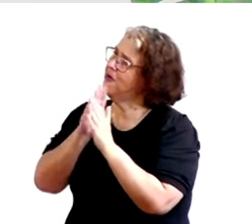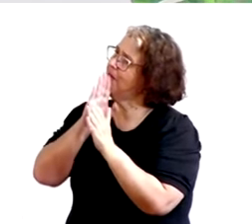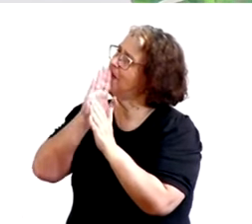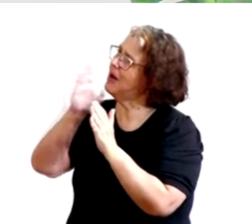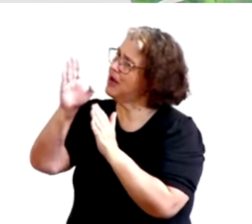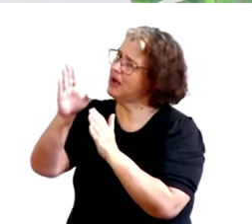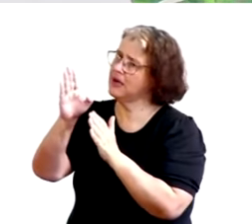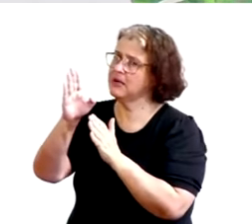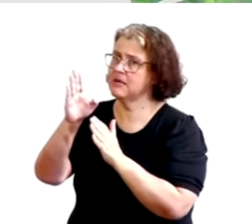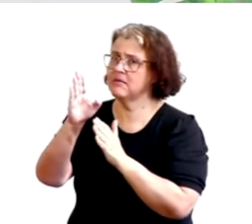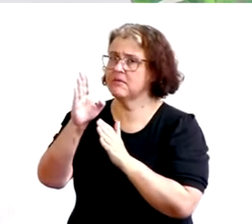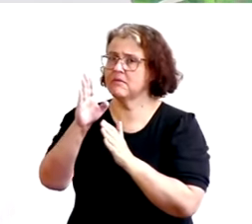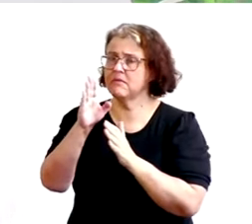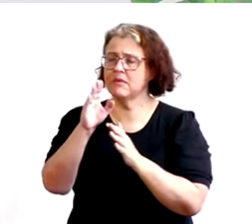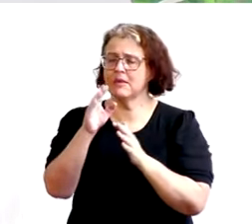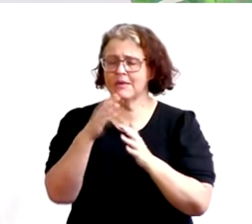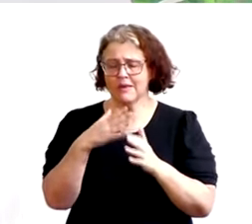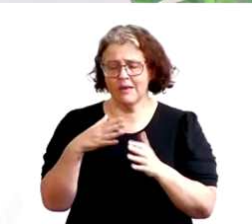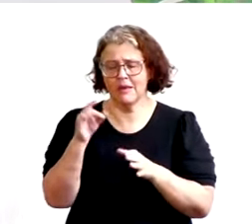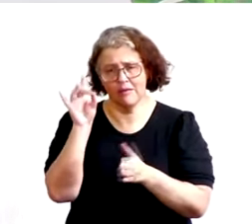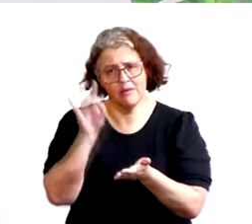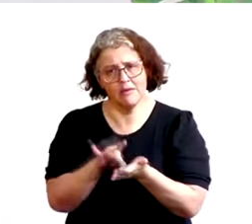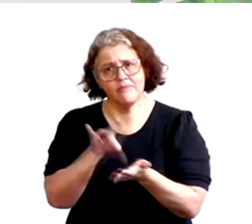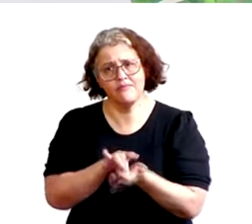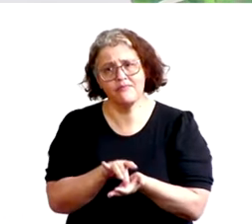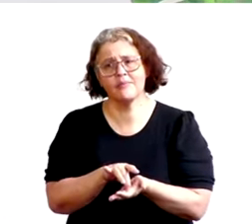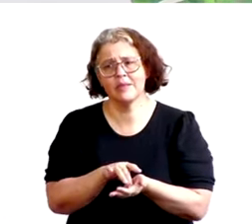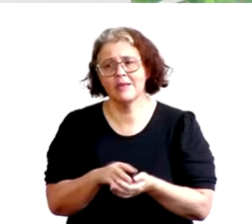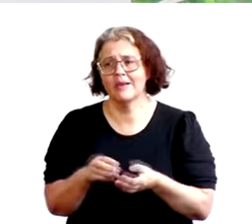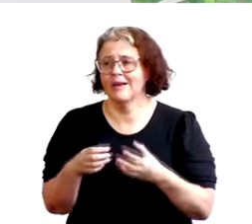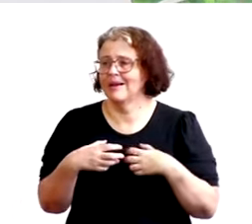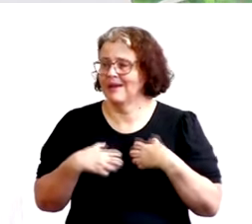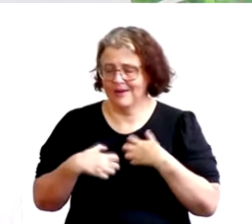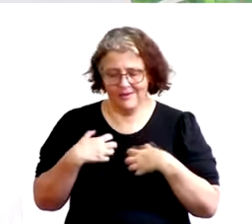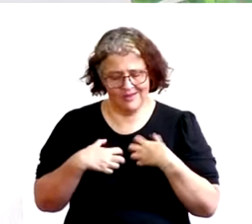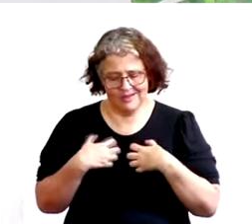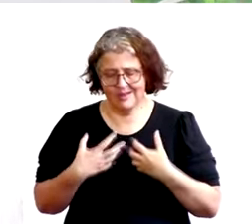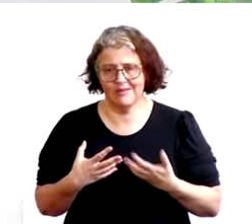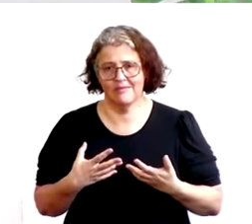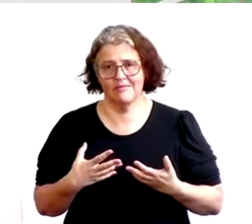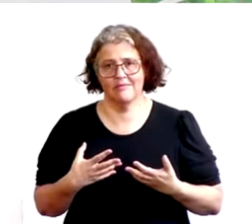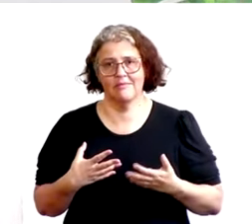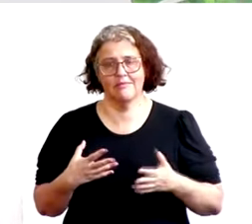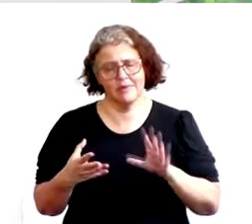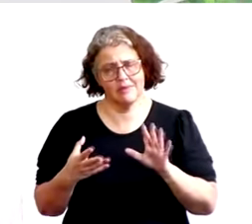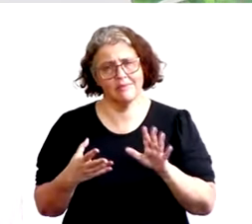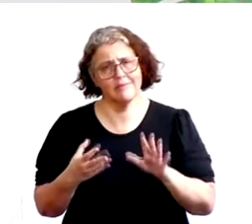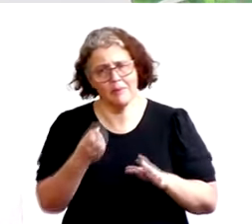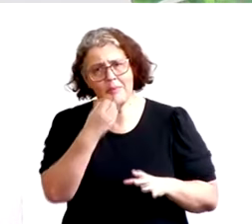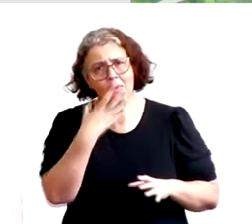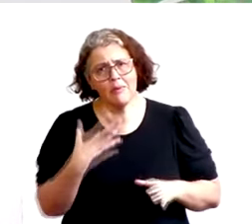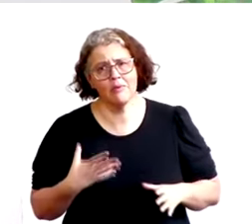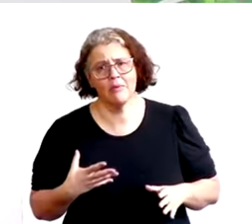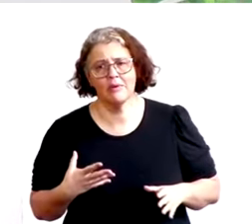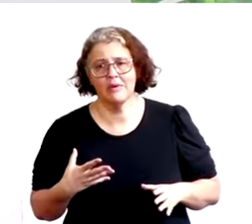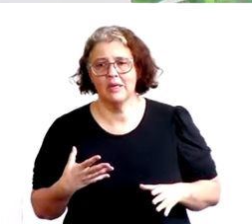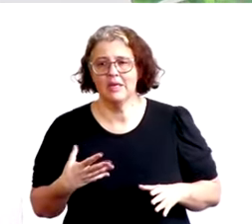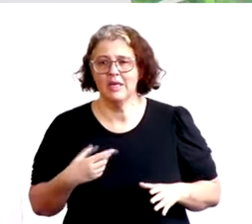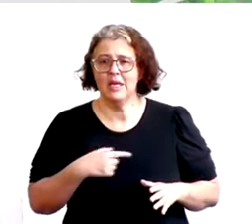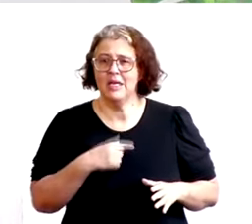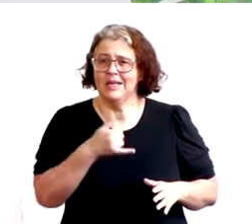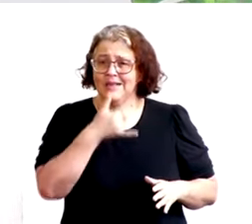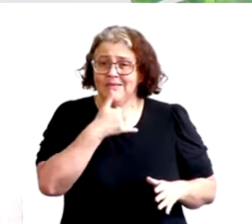sua angústia a sua aflição mas Ezequiel ele está profundamente